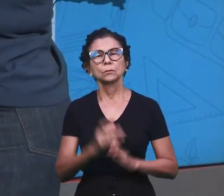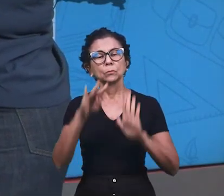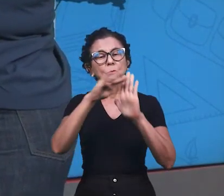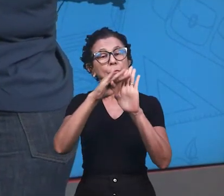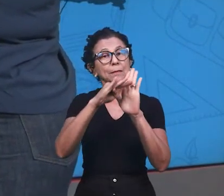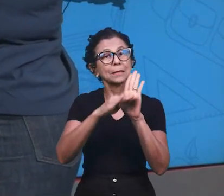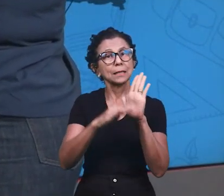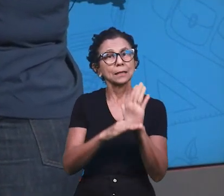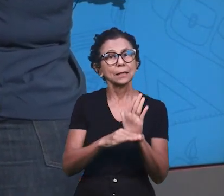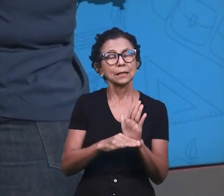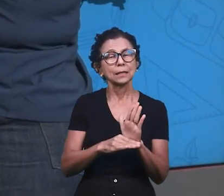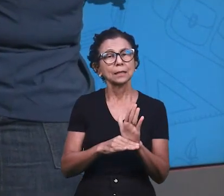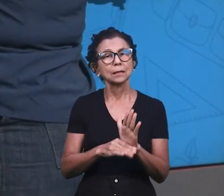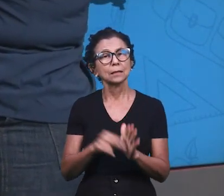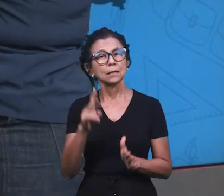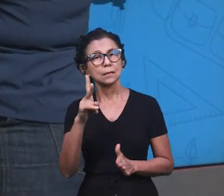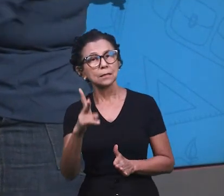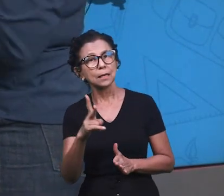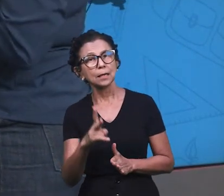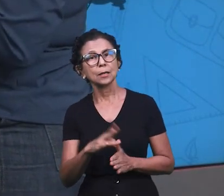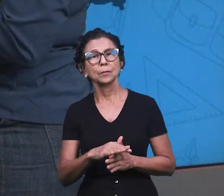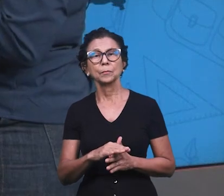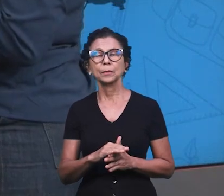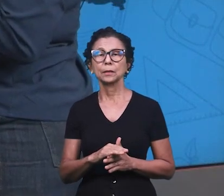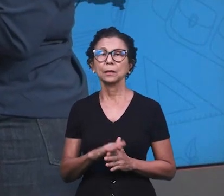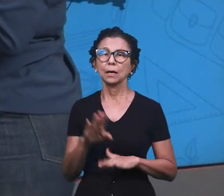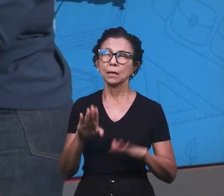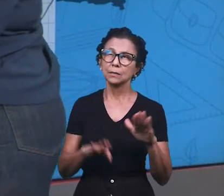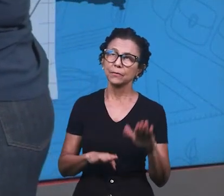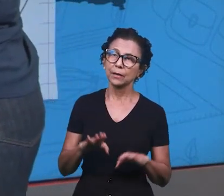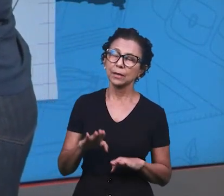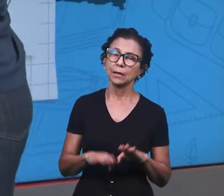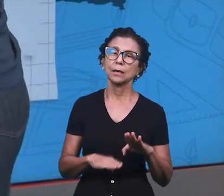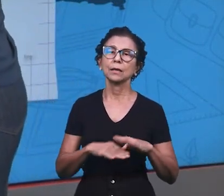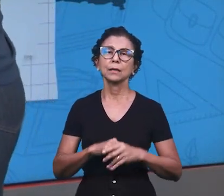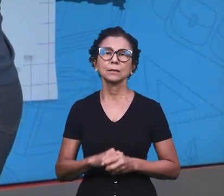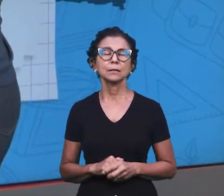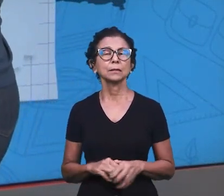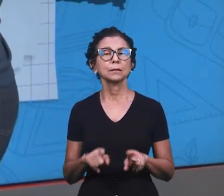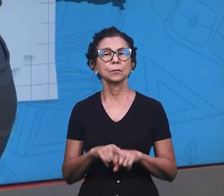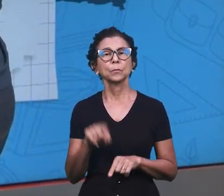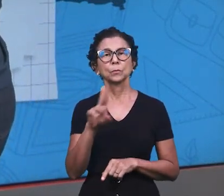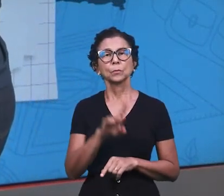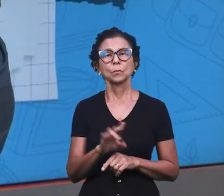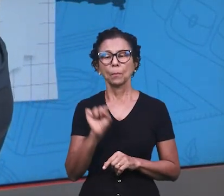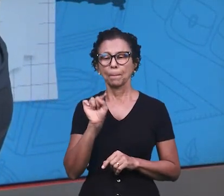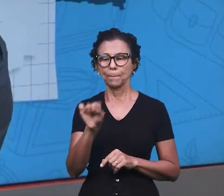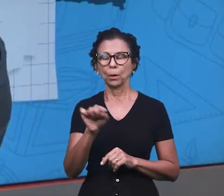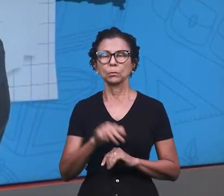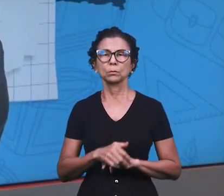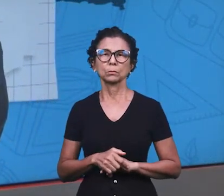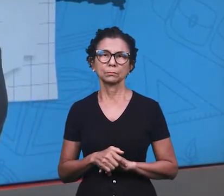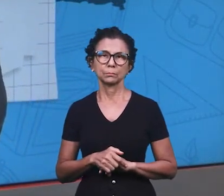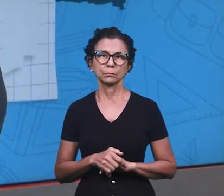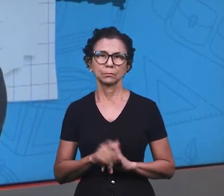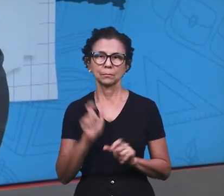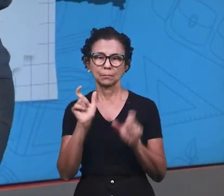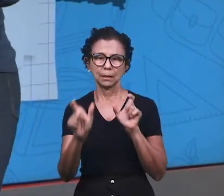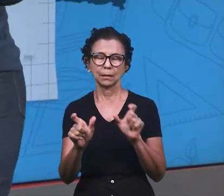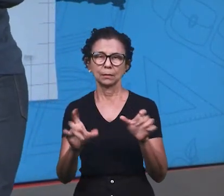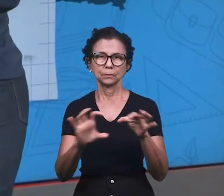portanto, todavia, demais, assim como no emprego adequado e correto dos sinais de pontuação, ligando palavras, orações e